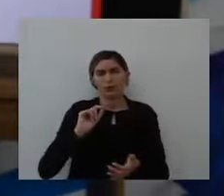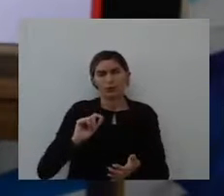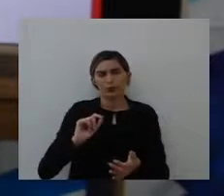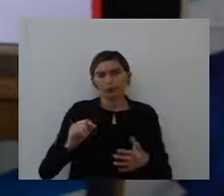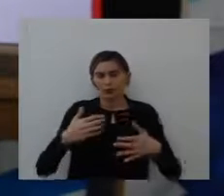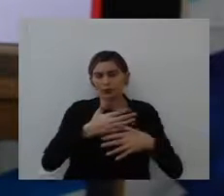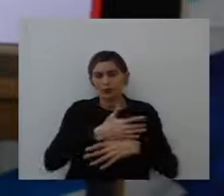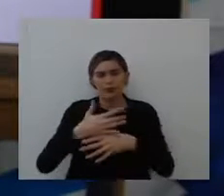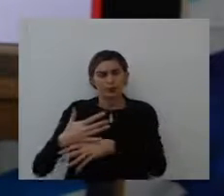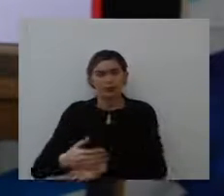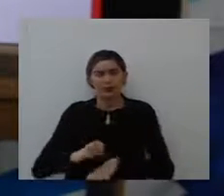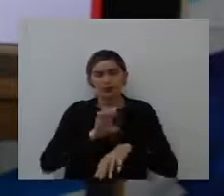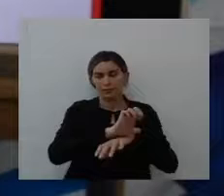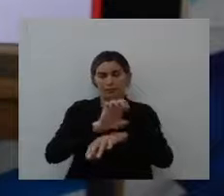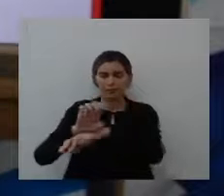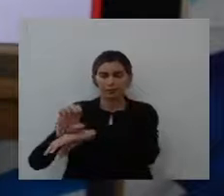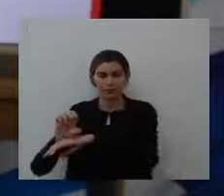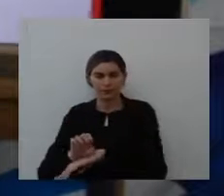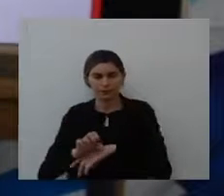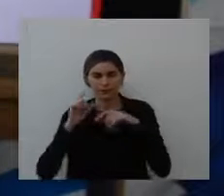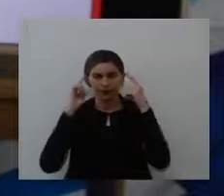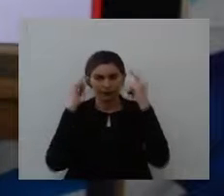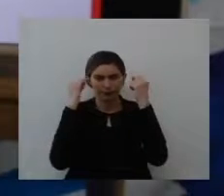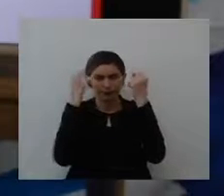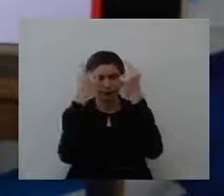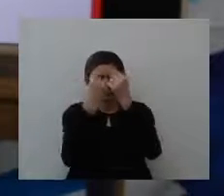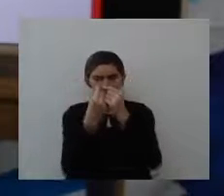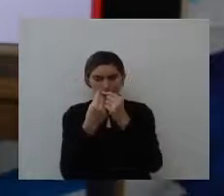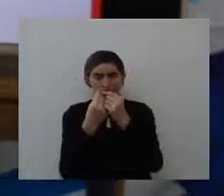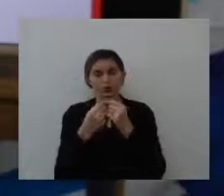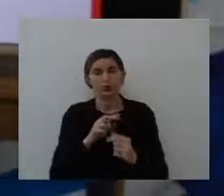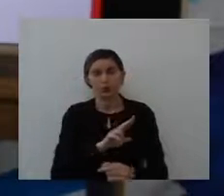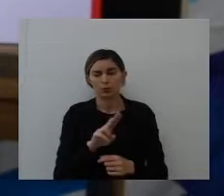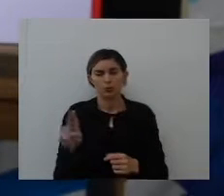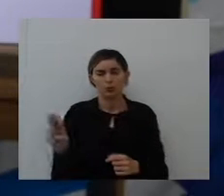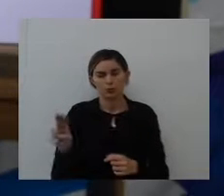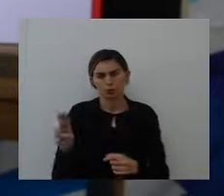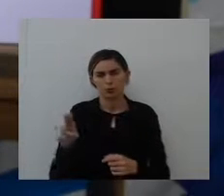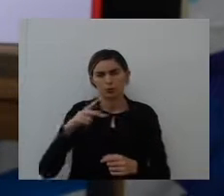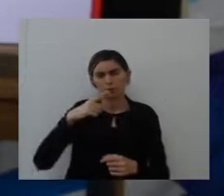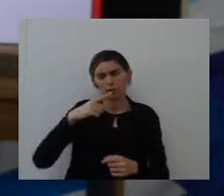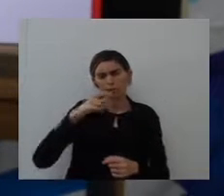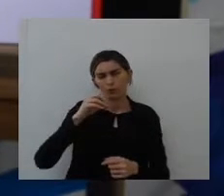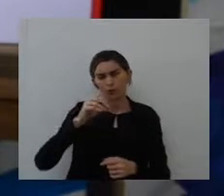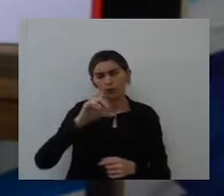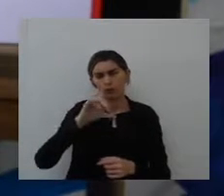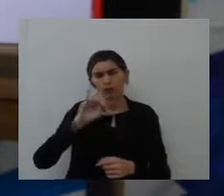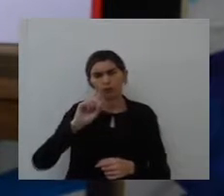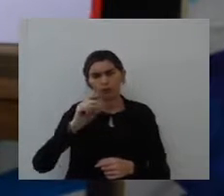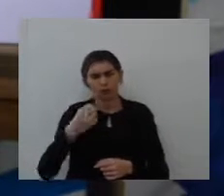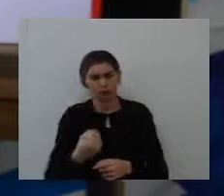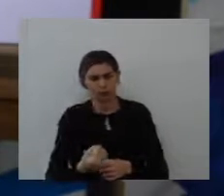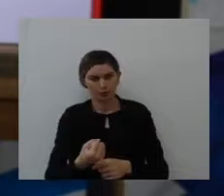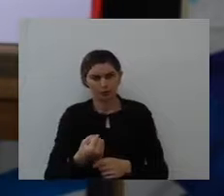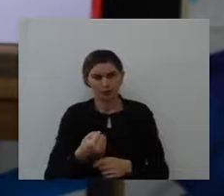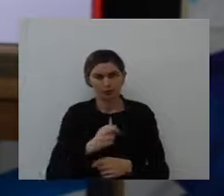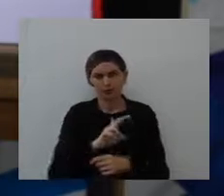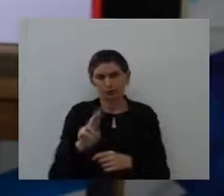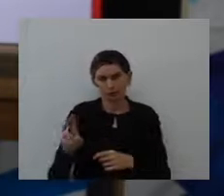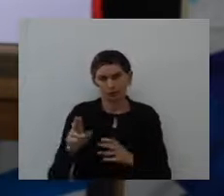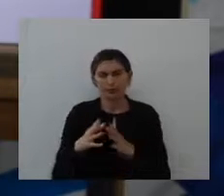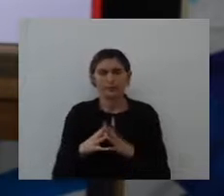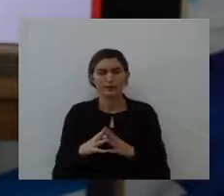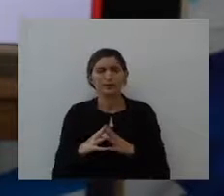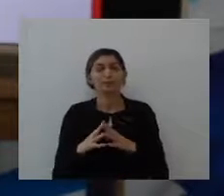das cidades-estados gregas, que nós chamamos de polis, ou polis em seu plural,